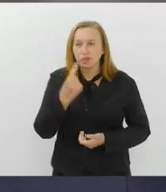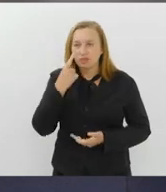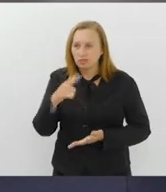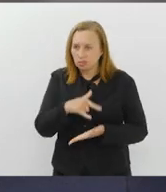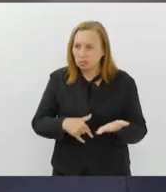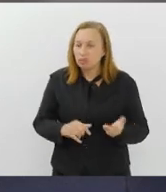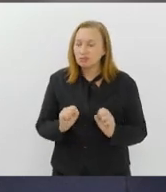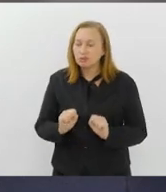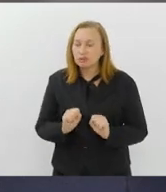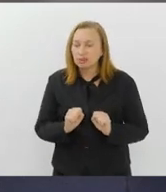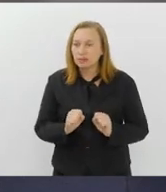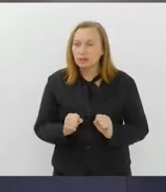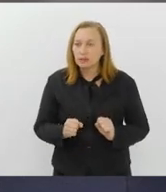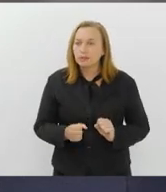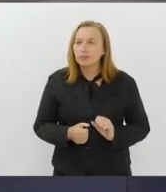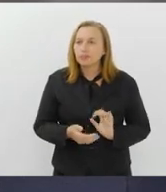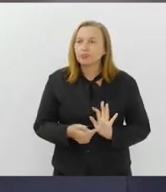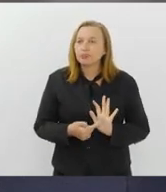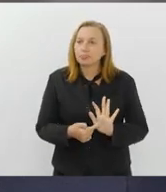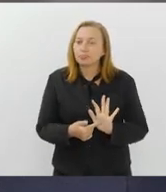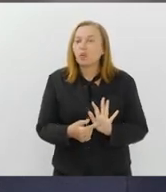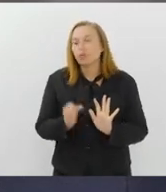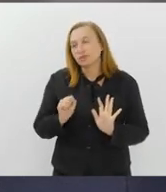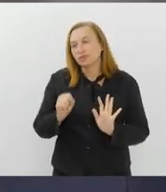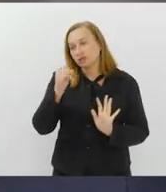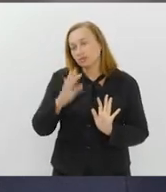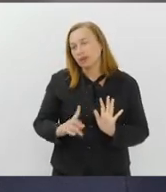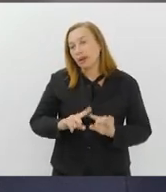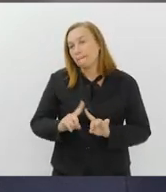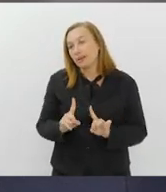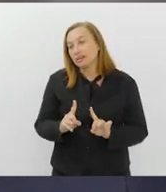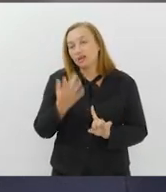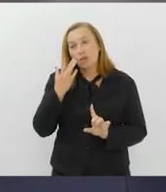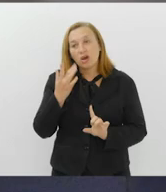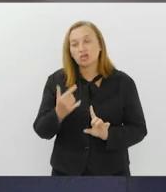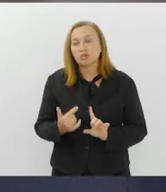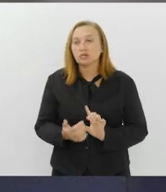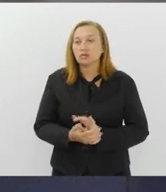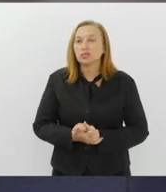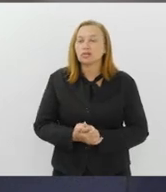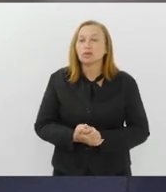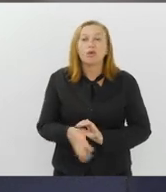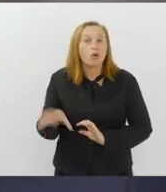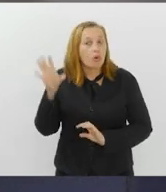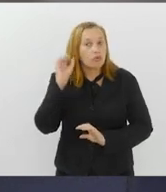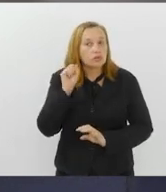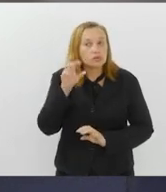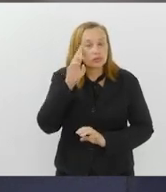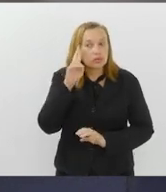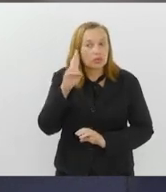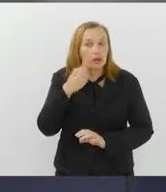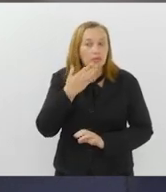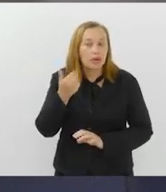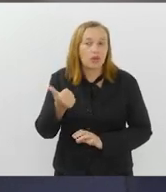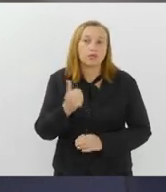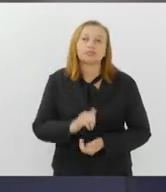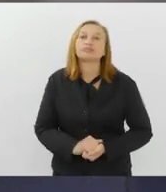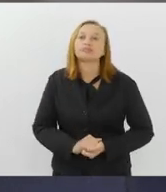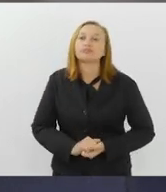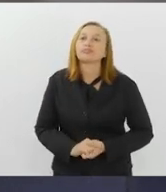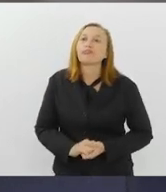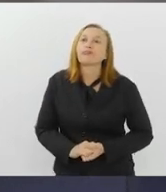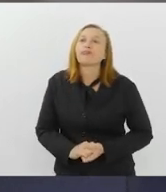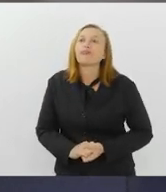Sim. Sim, eu poderia até explicar, mas eu acho que, ouvindo do senhor, fica melhor, e